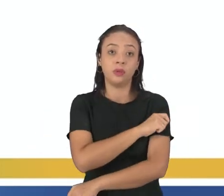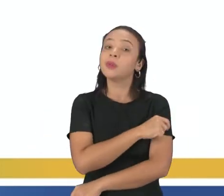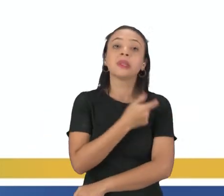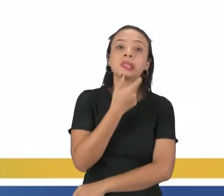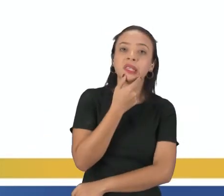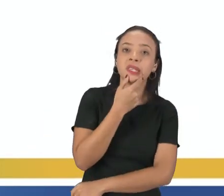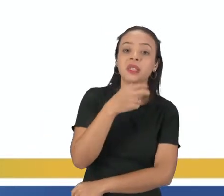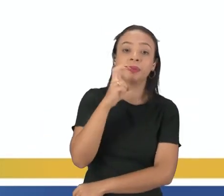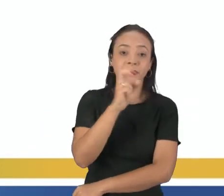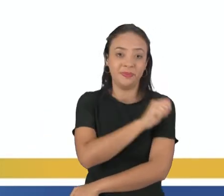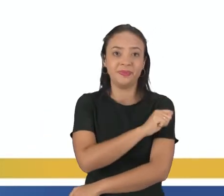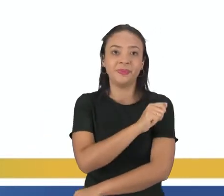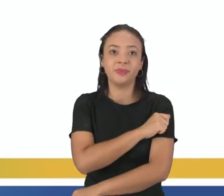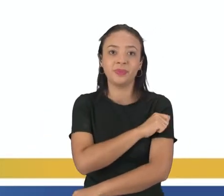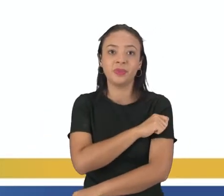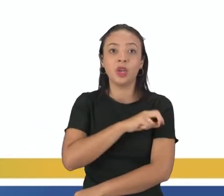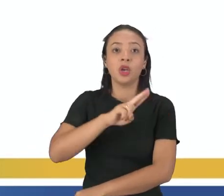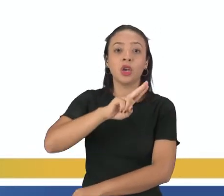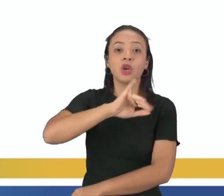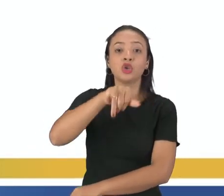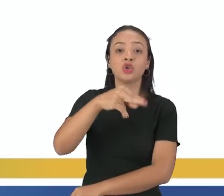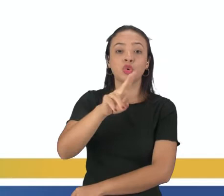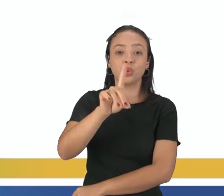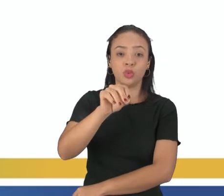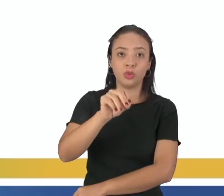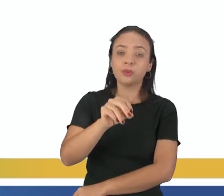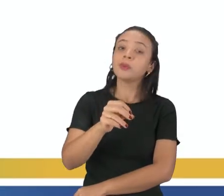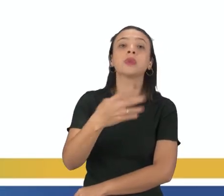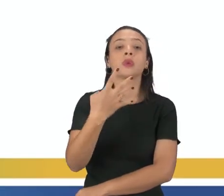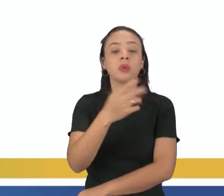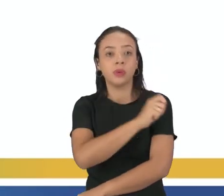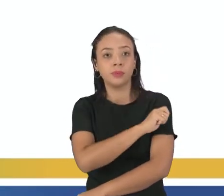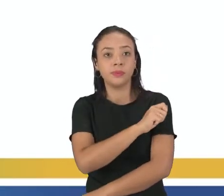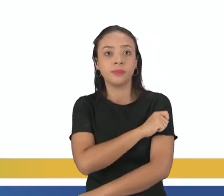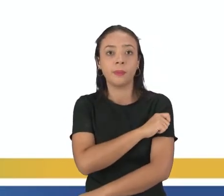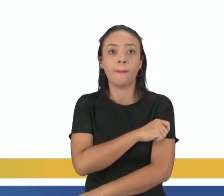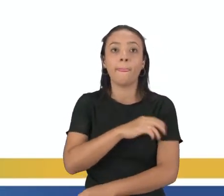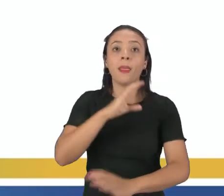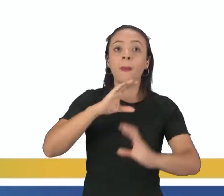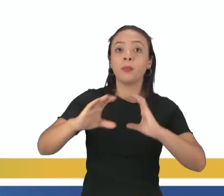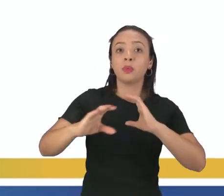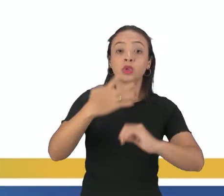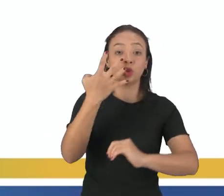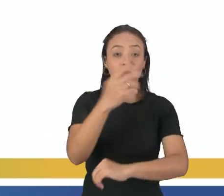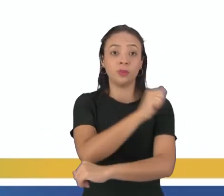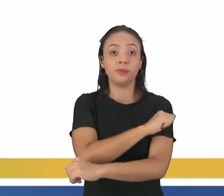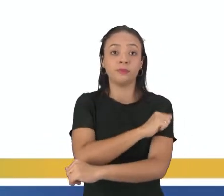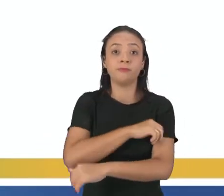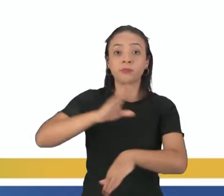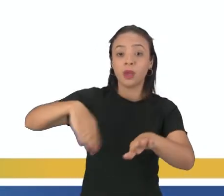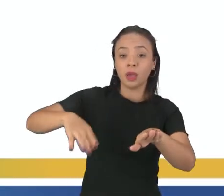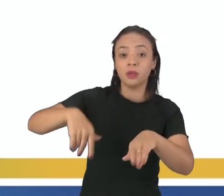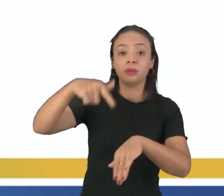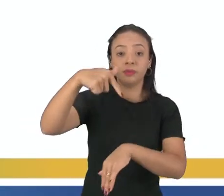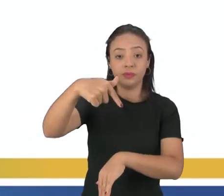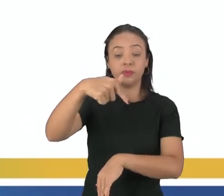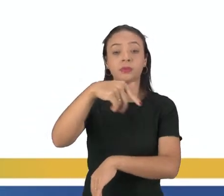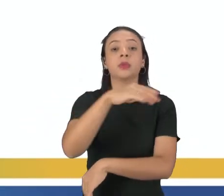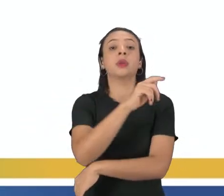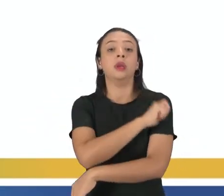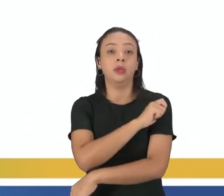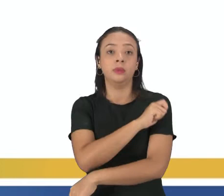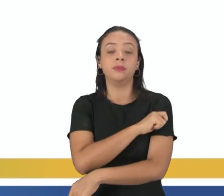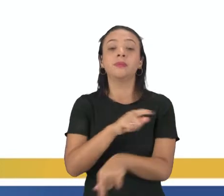Inglês, 5 alunos. Judô, 4 alunos. Música, 4 alunos. E natação, 7 alunos. Uma